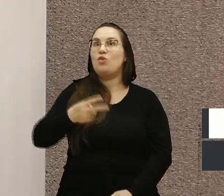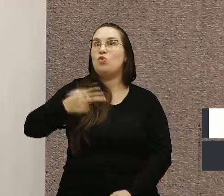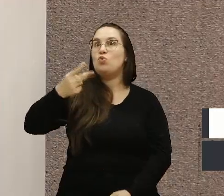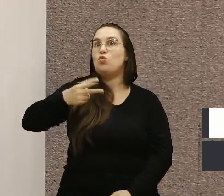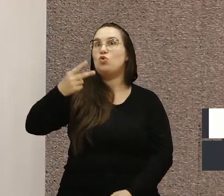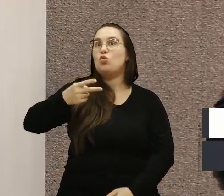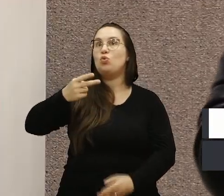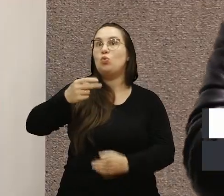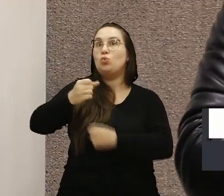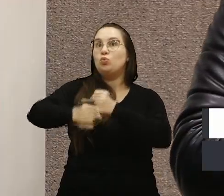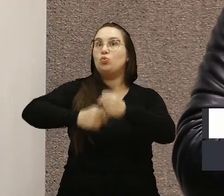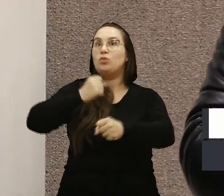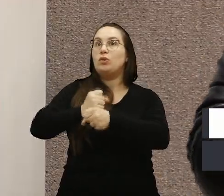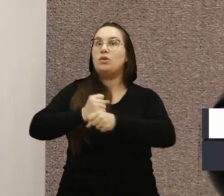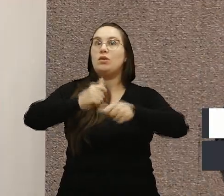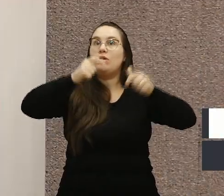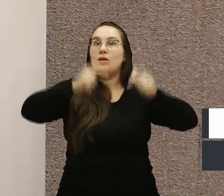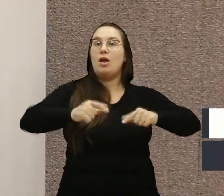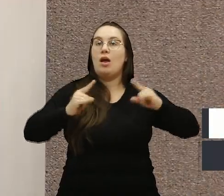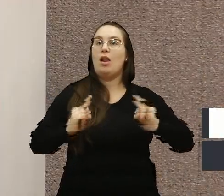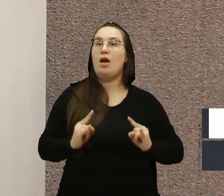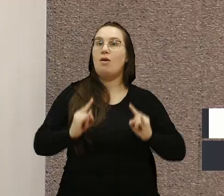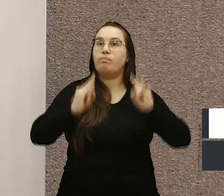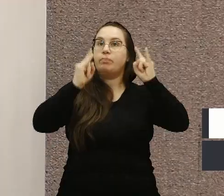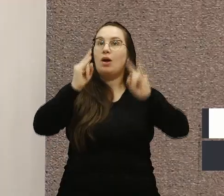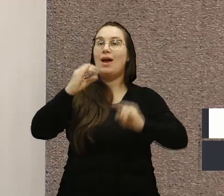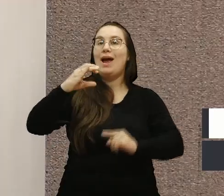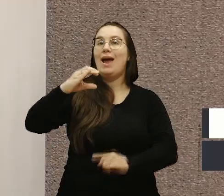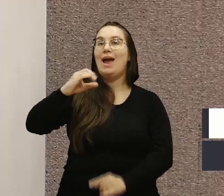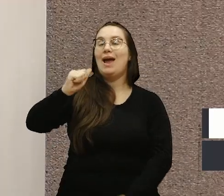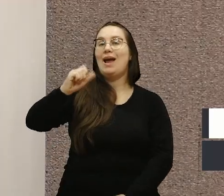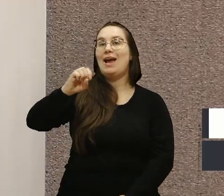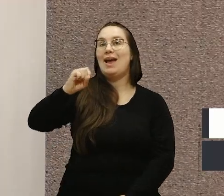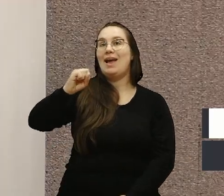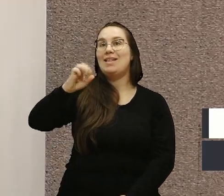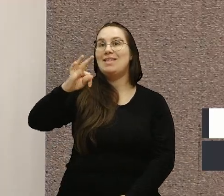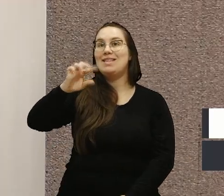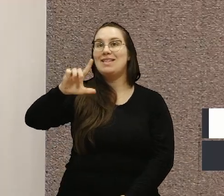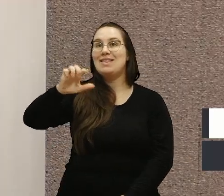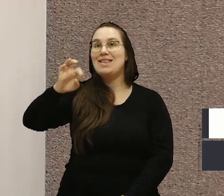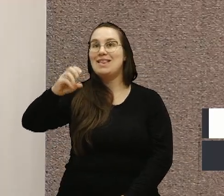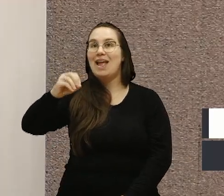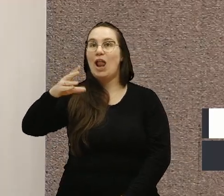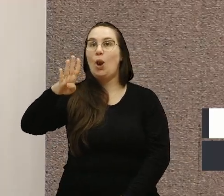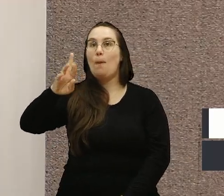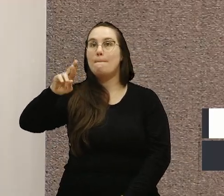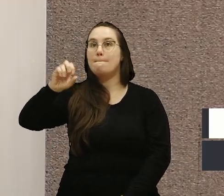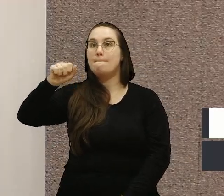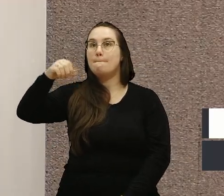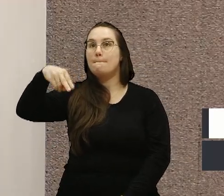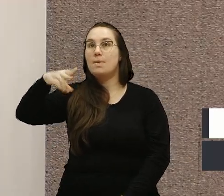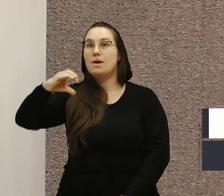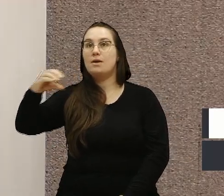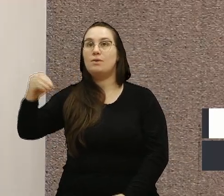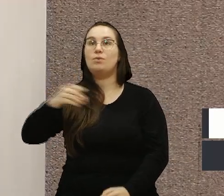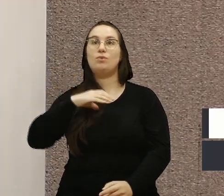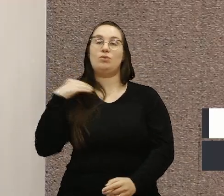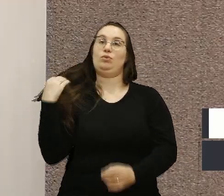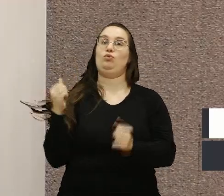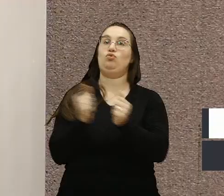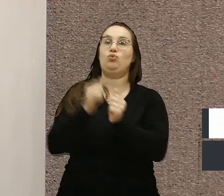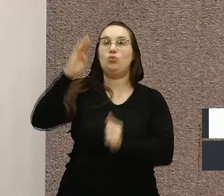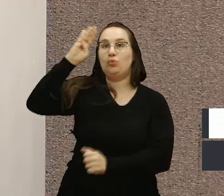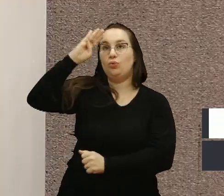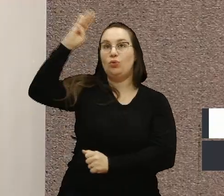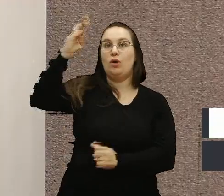no mesmo espaço, lá na Sala Castelo Branco, lá no 3º GAI. Começou, inclusive, nas dependências à época junto com a família